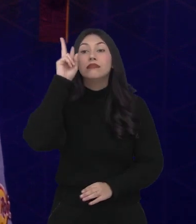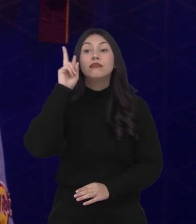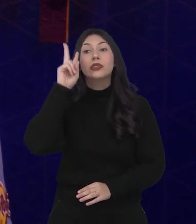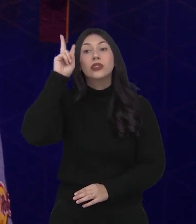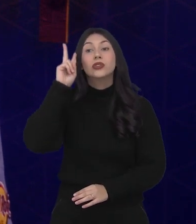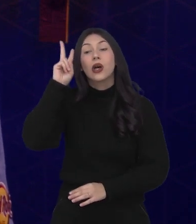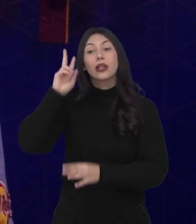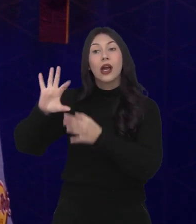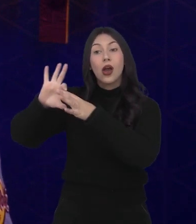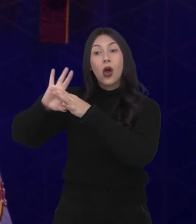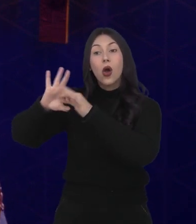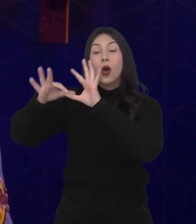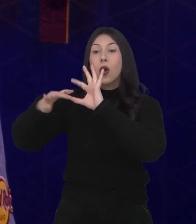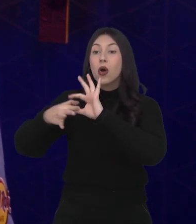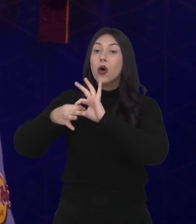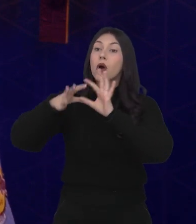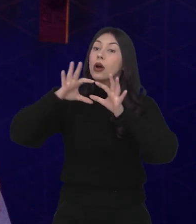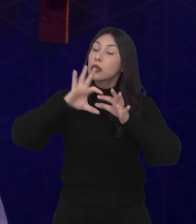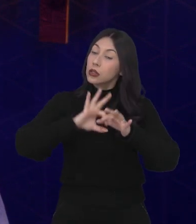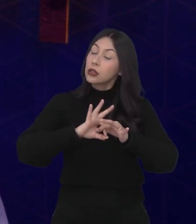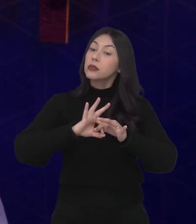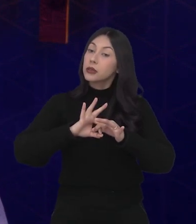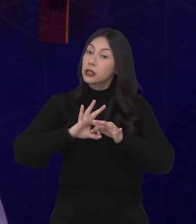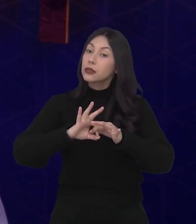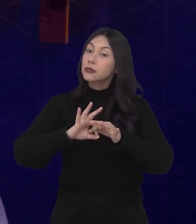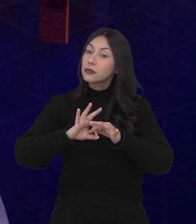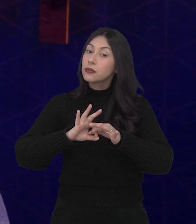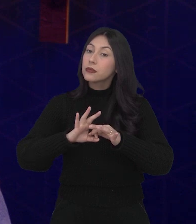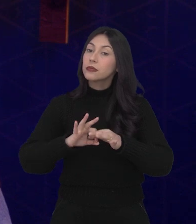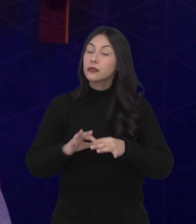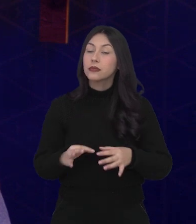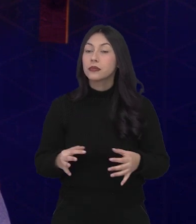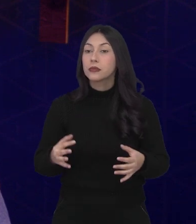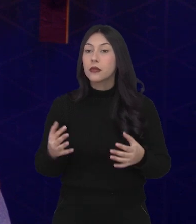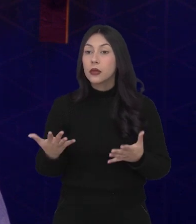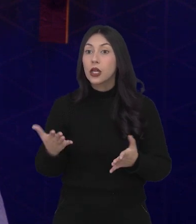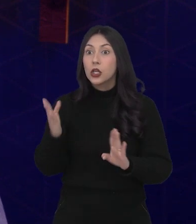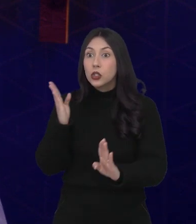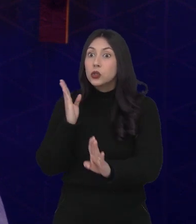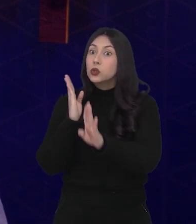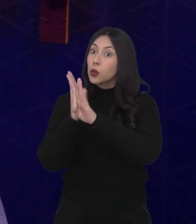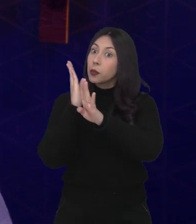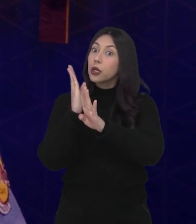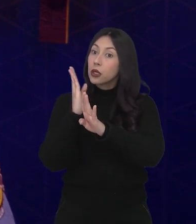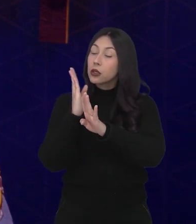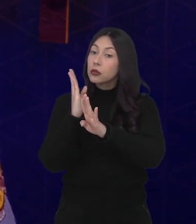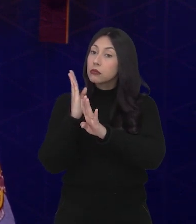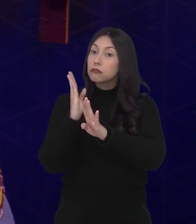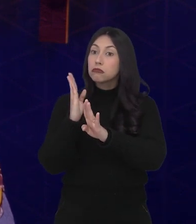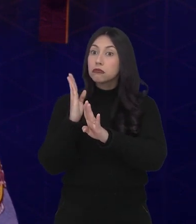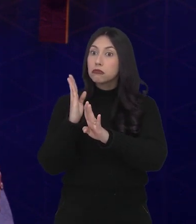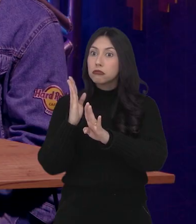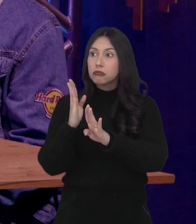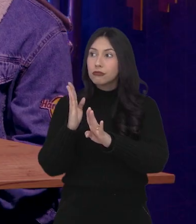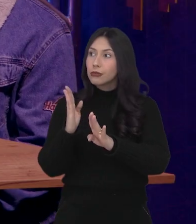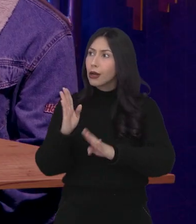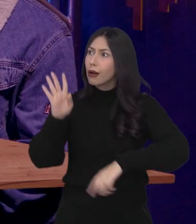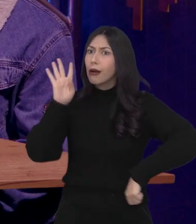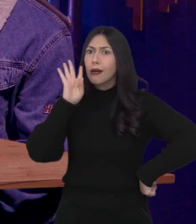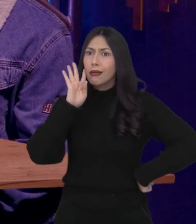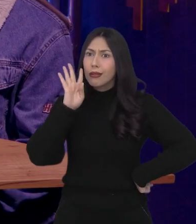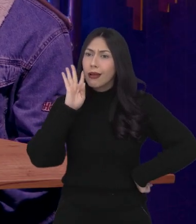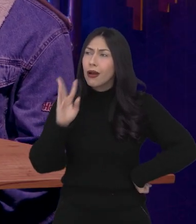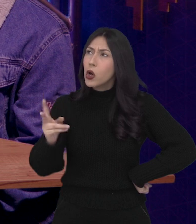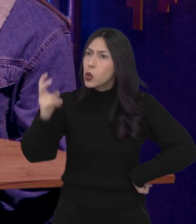história olímpica, né, da antiguidade. Perfeito. Eles descobriram e aí acharam muito